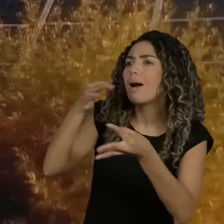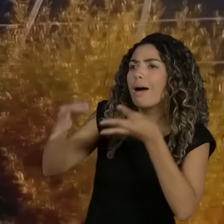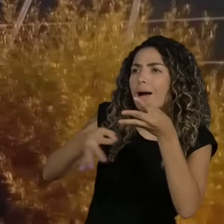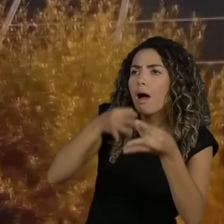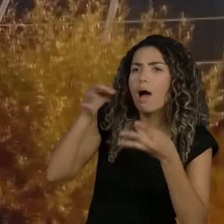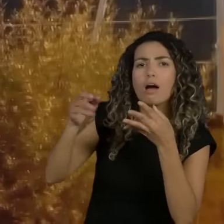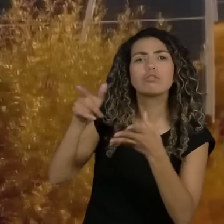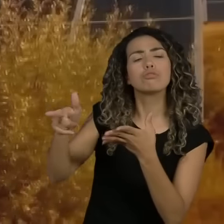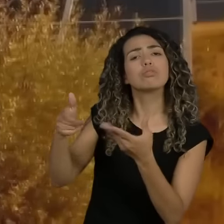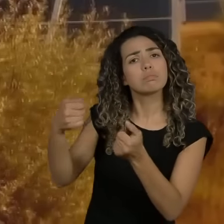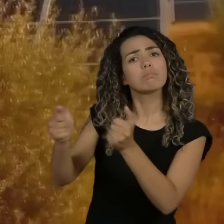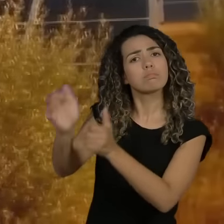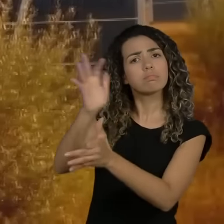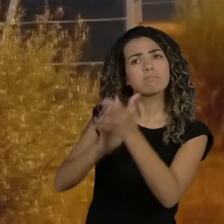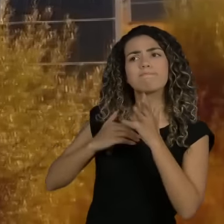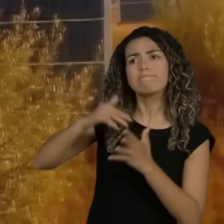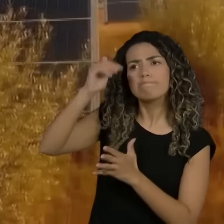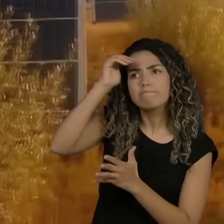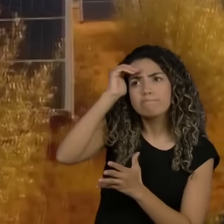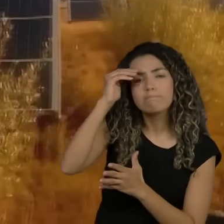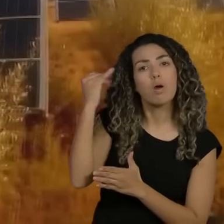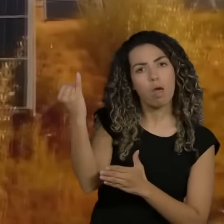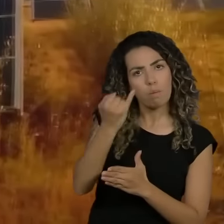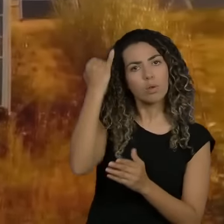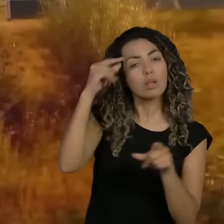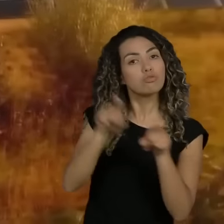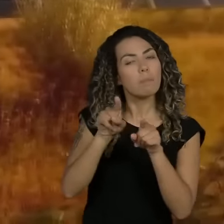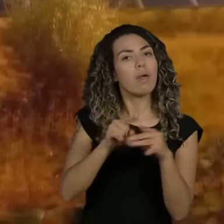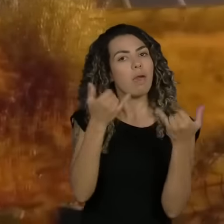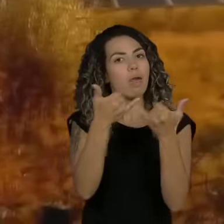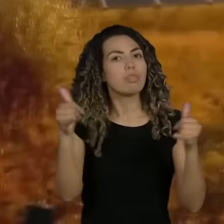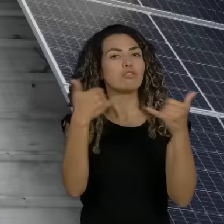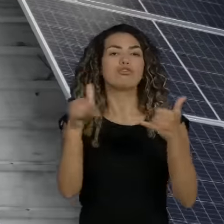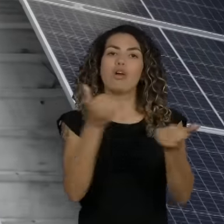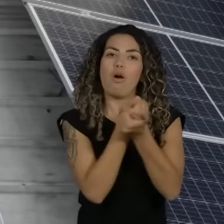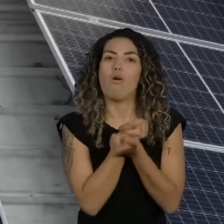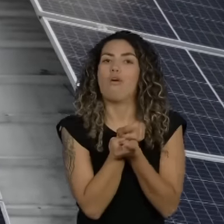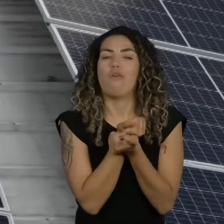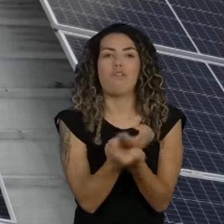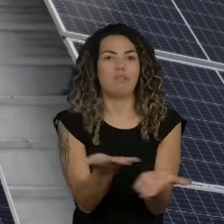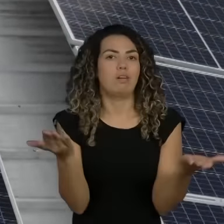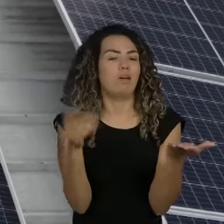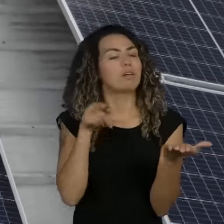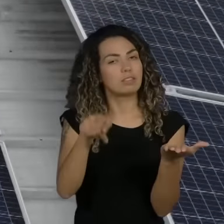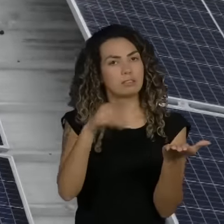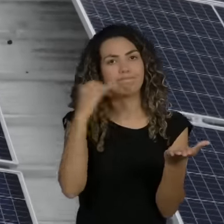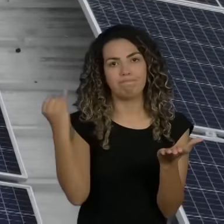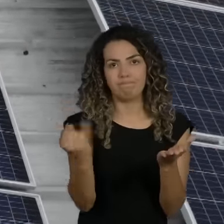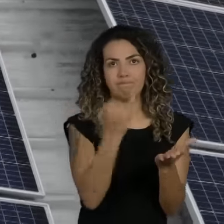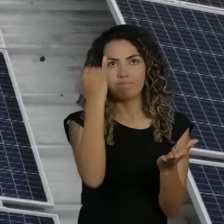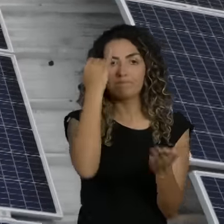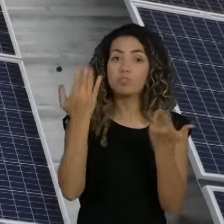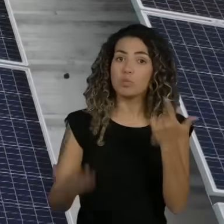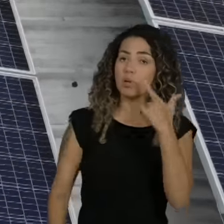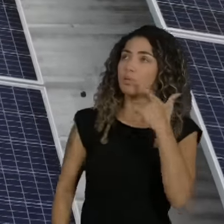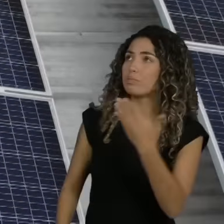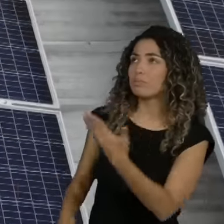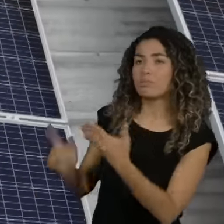sobre o tema, além de garantir o acesso à energia para todos. A implantação das fontes